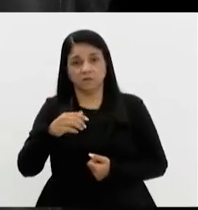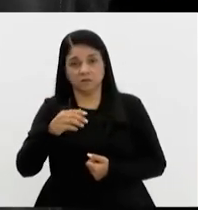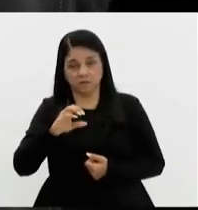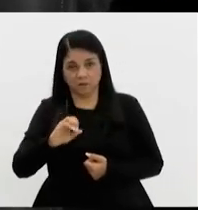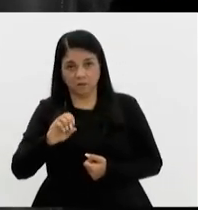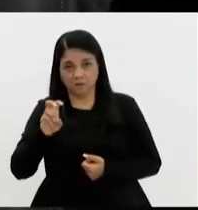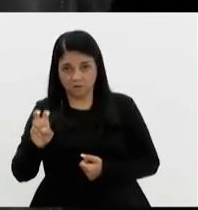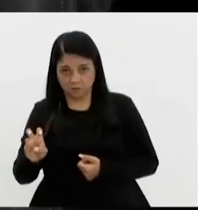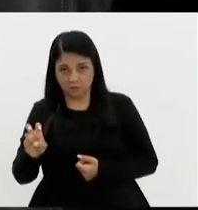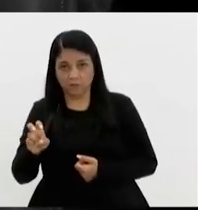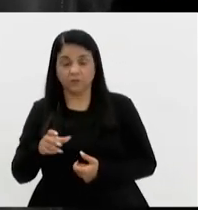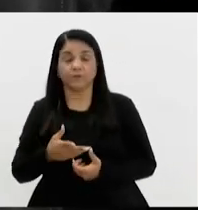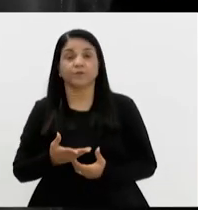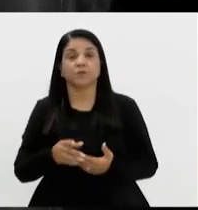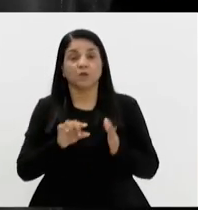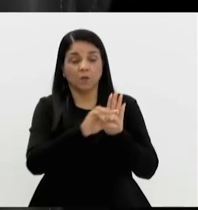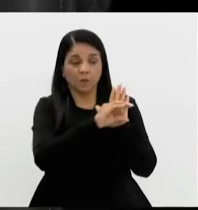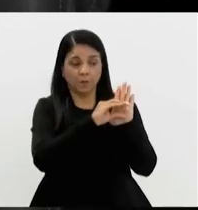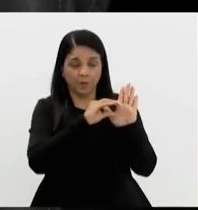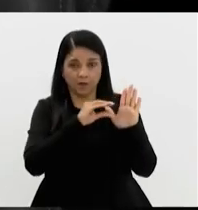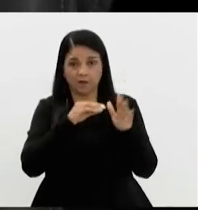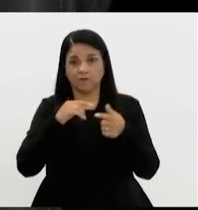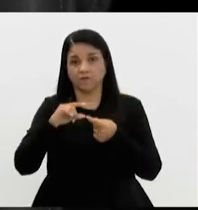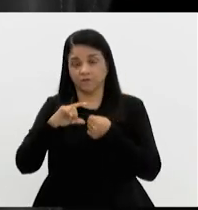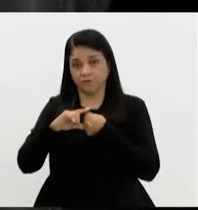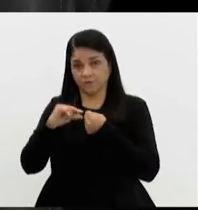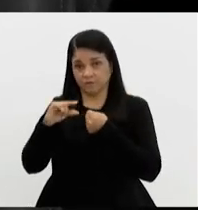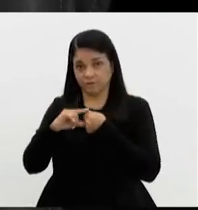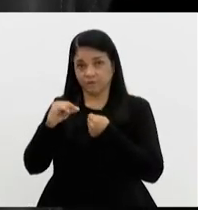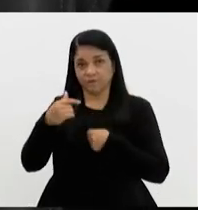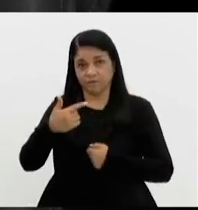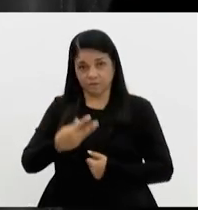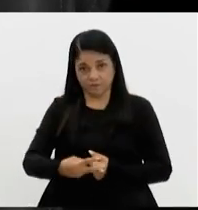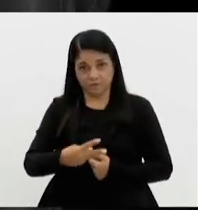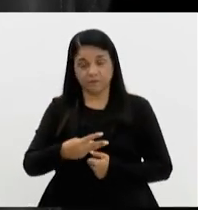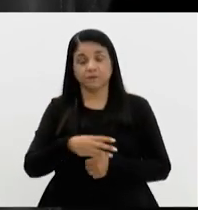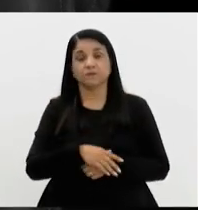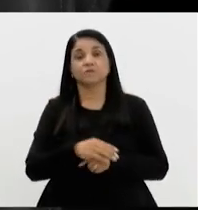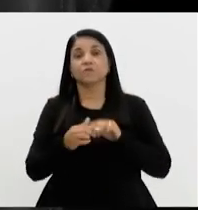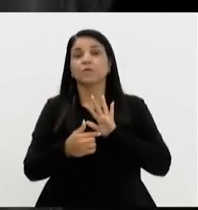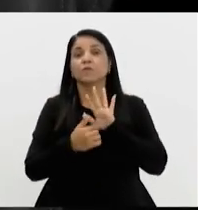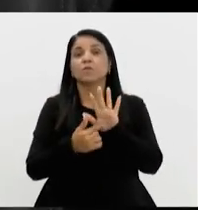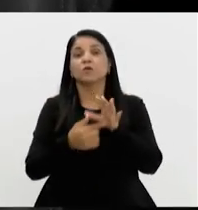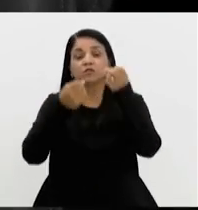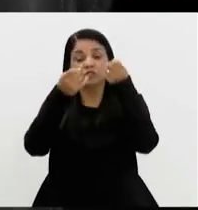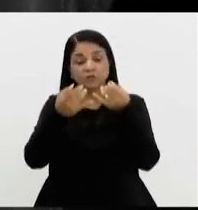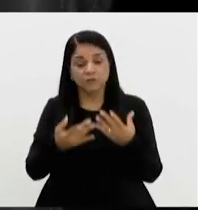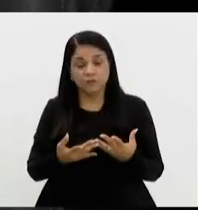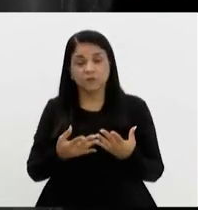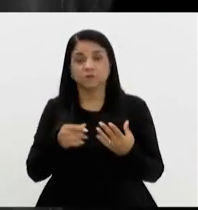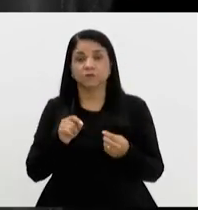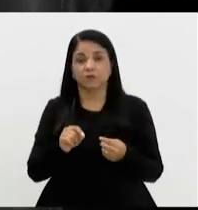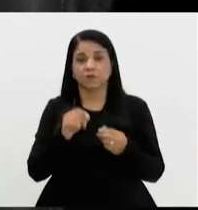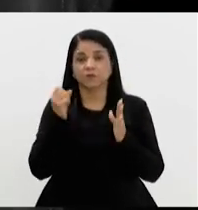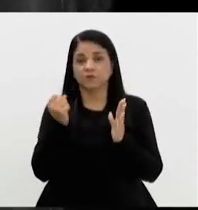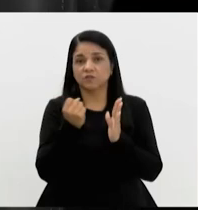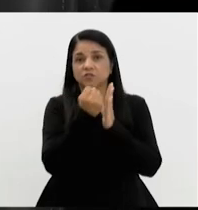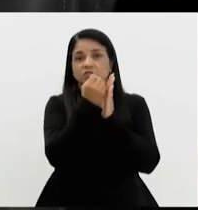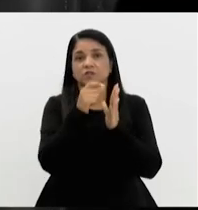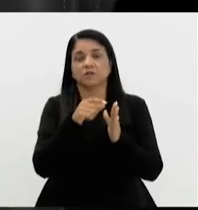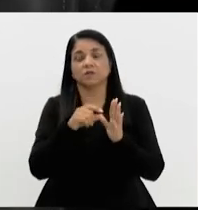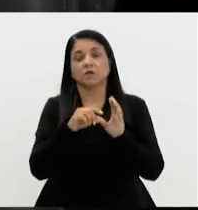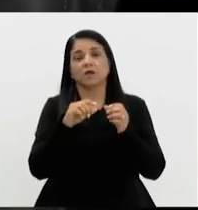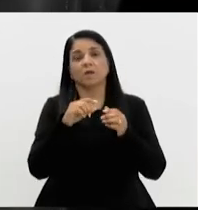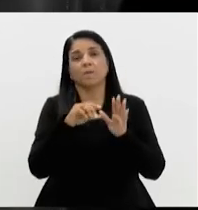ver ainda uma outra explicitação desse assunto destacando o parágrafo terceiro do